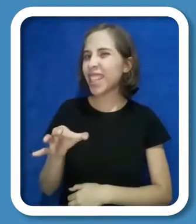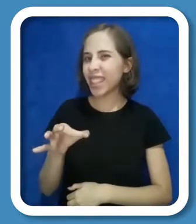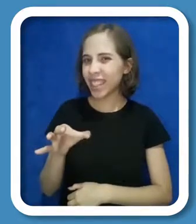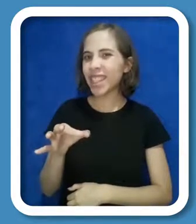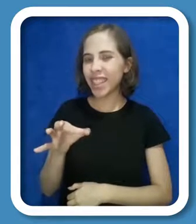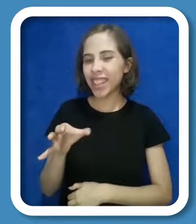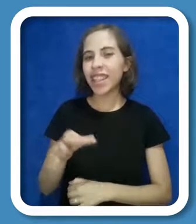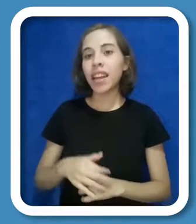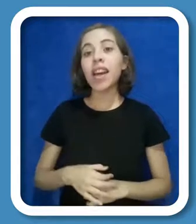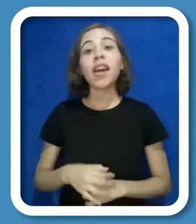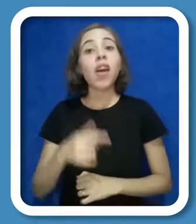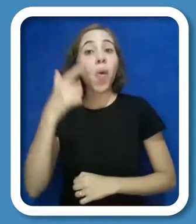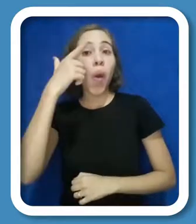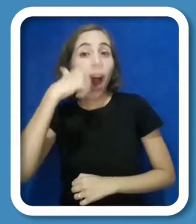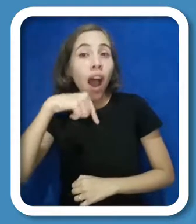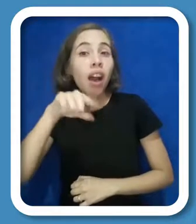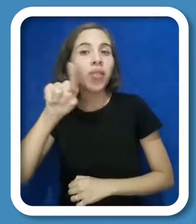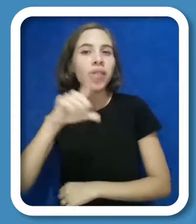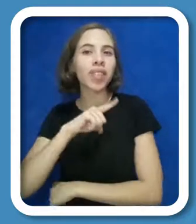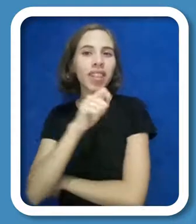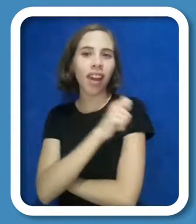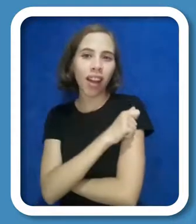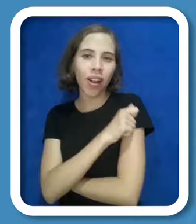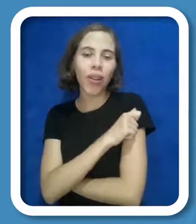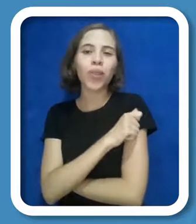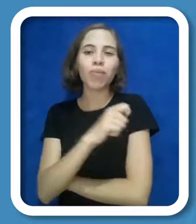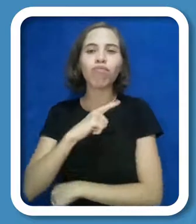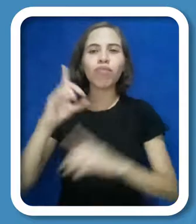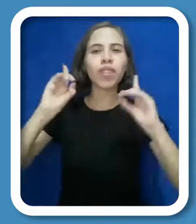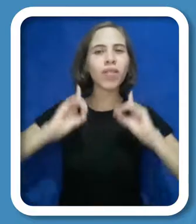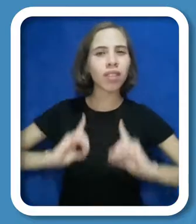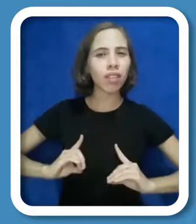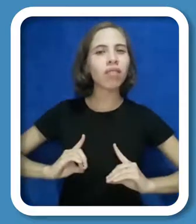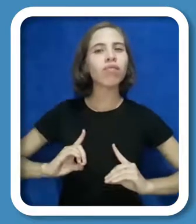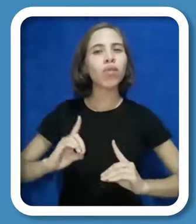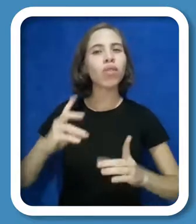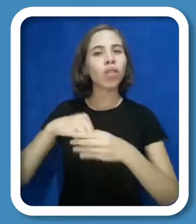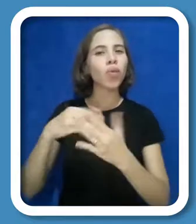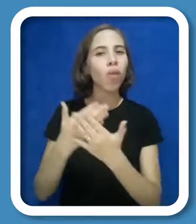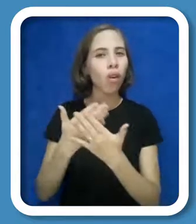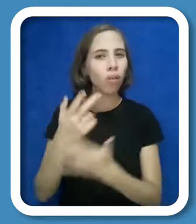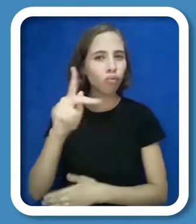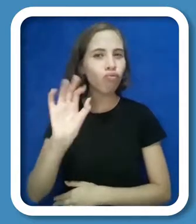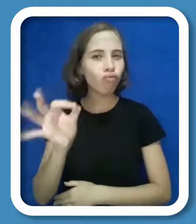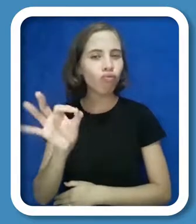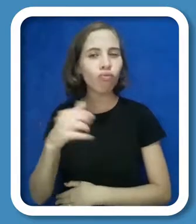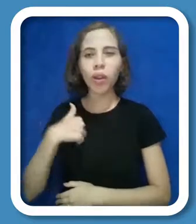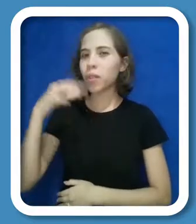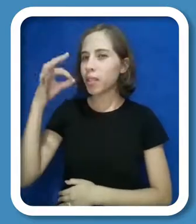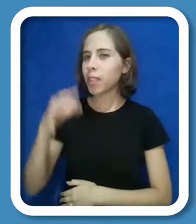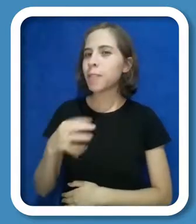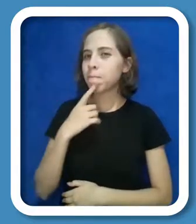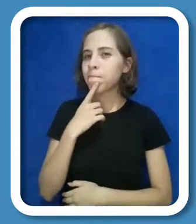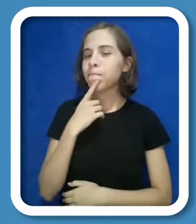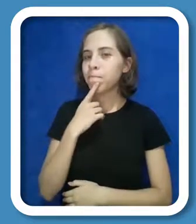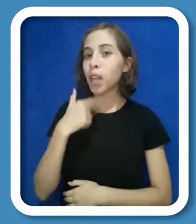E eu acho que você recebeu um aluno com deficiência na sua turma. Acertei de novo. Pois eu tô aqui hoje